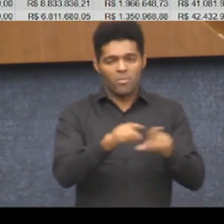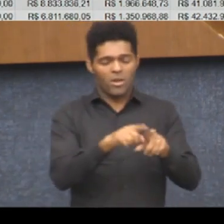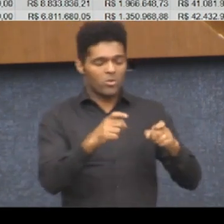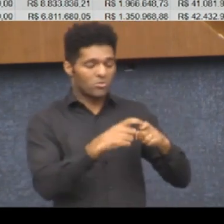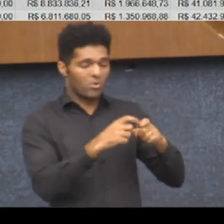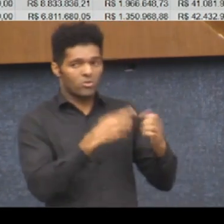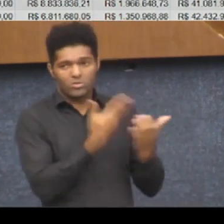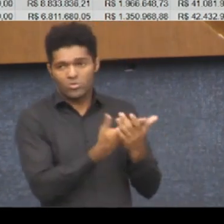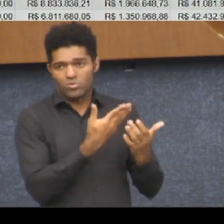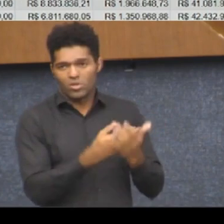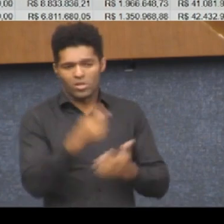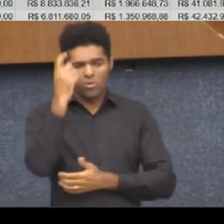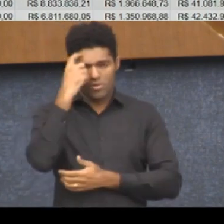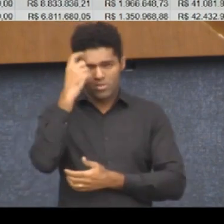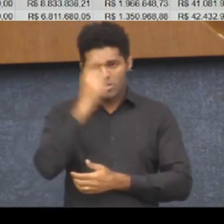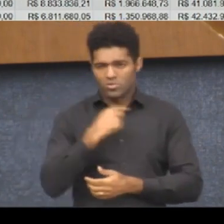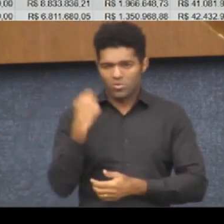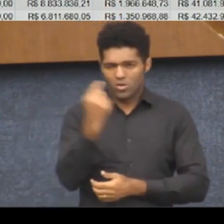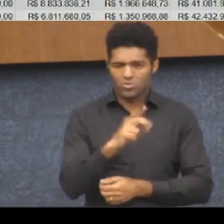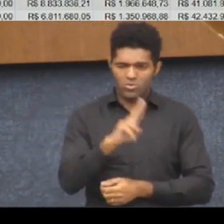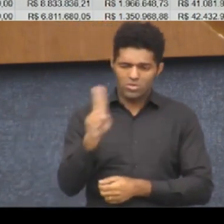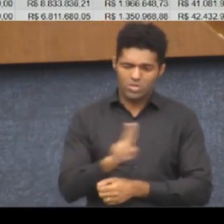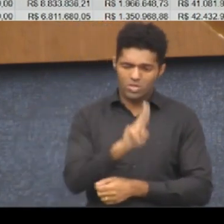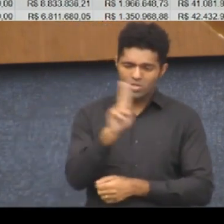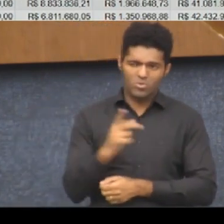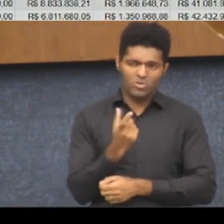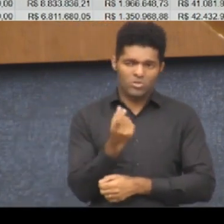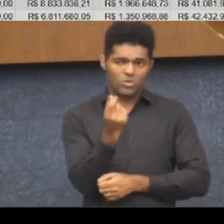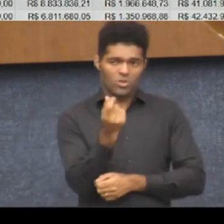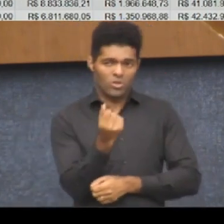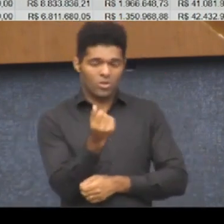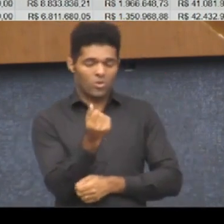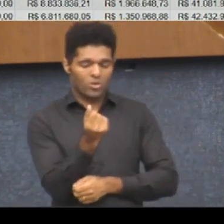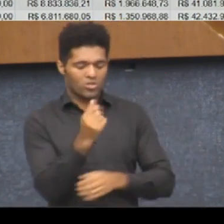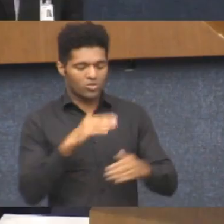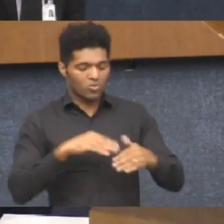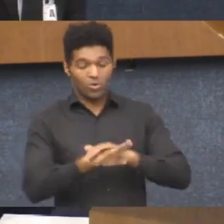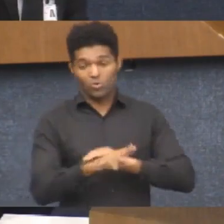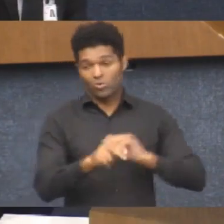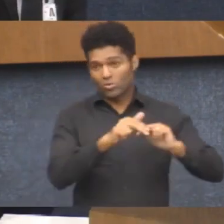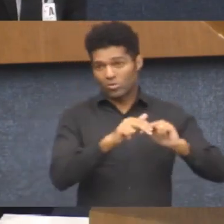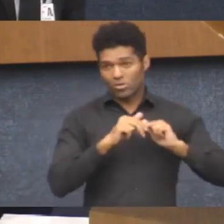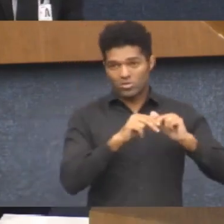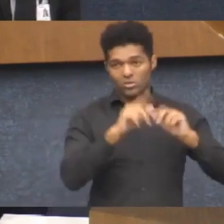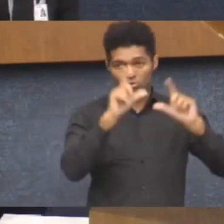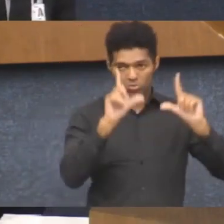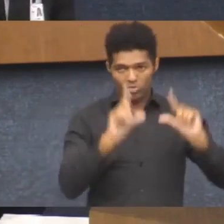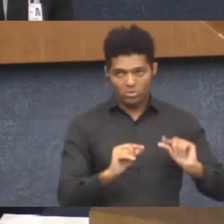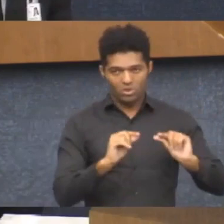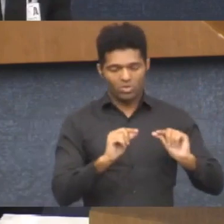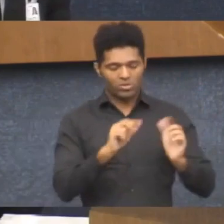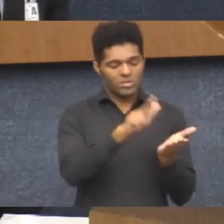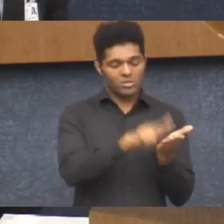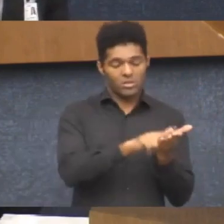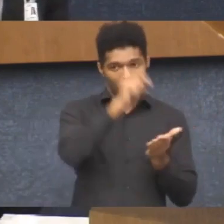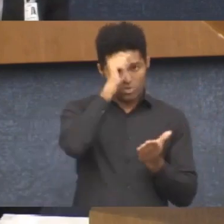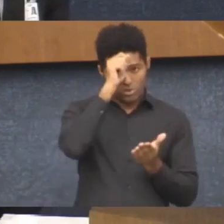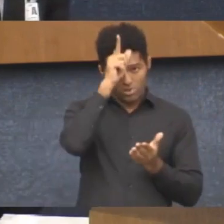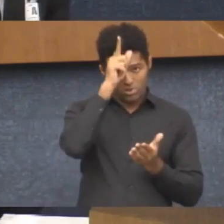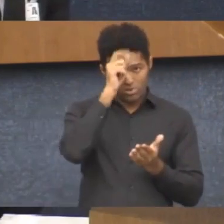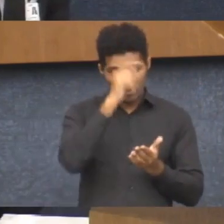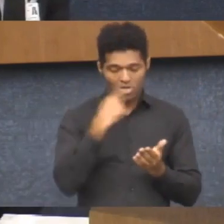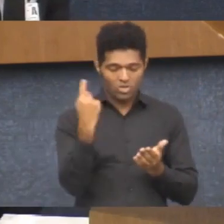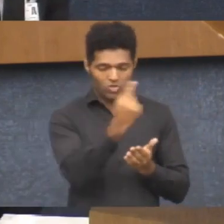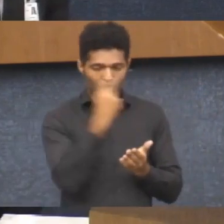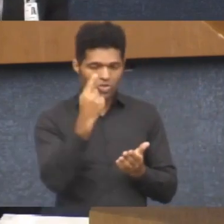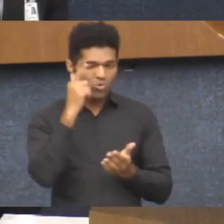dinheiro, salvo pelas internações que esses médicos poderiam prover, a gente conseguiria, fazendo